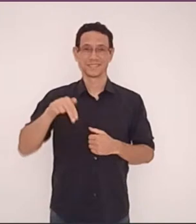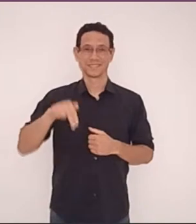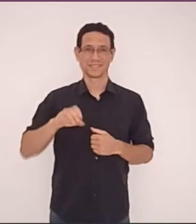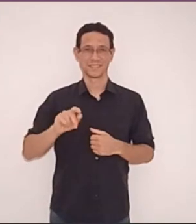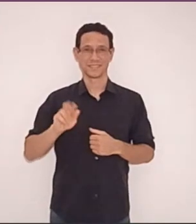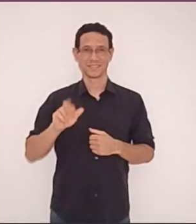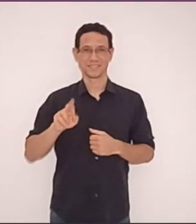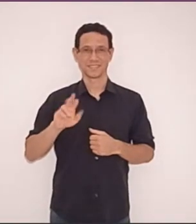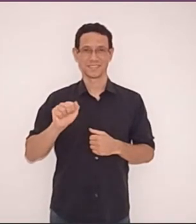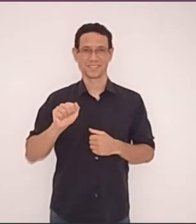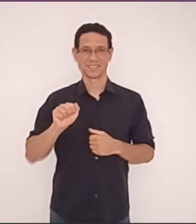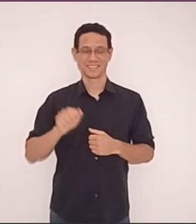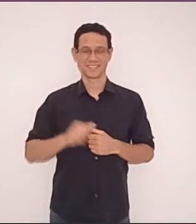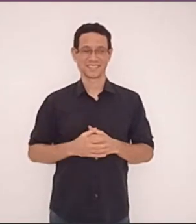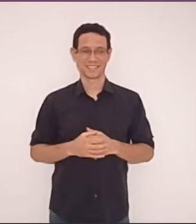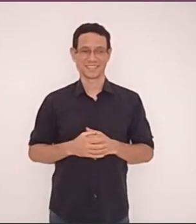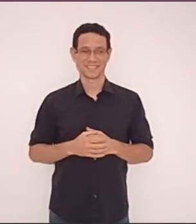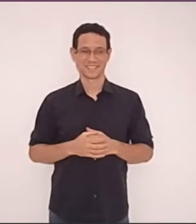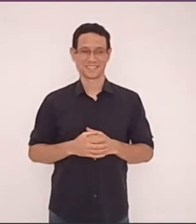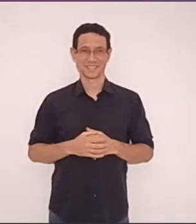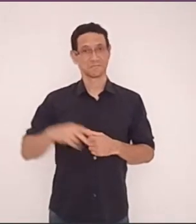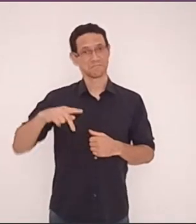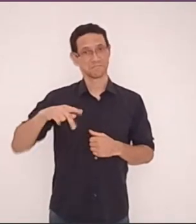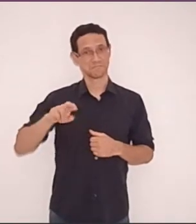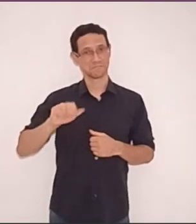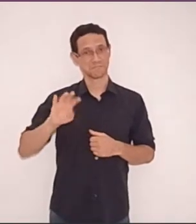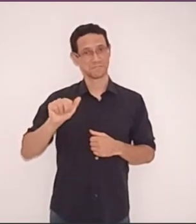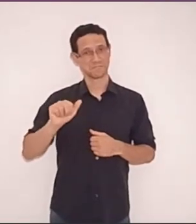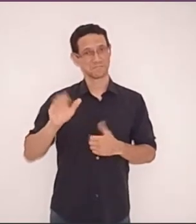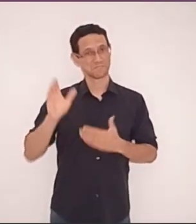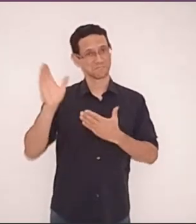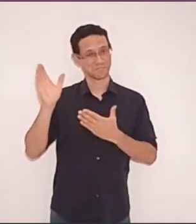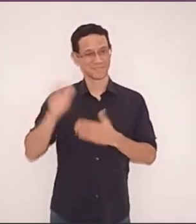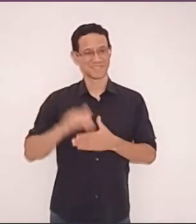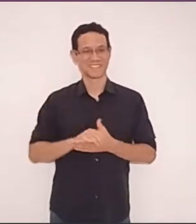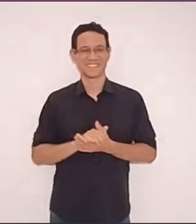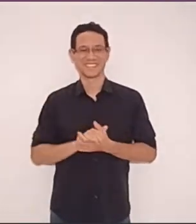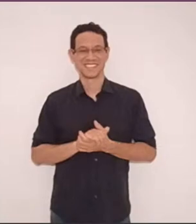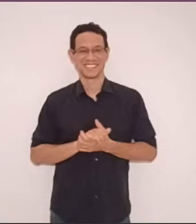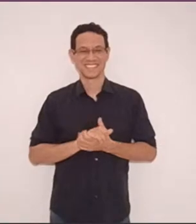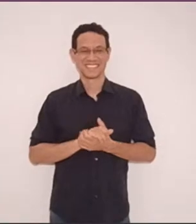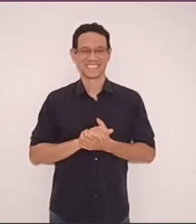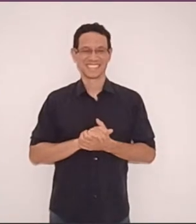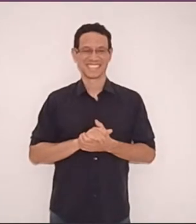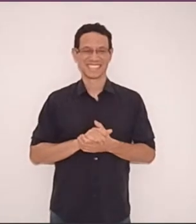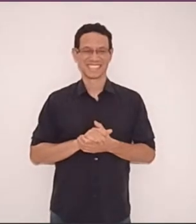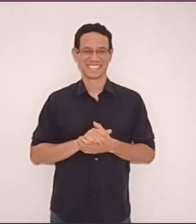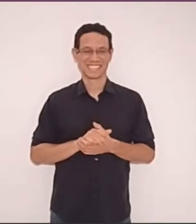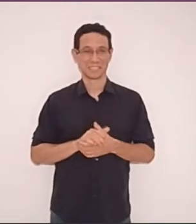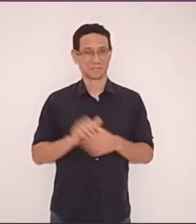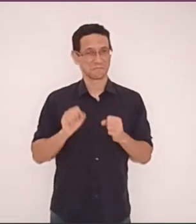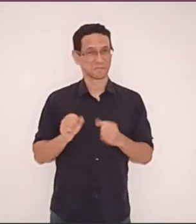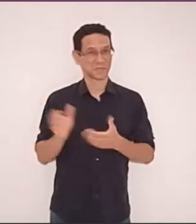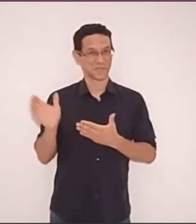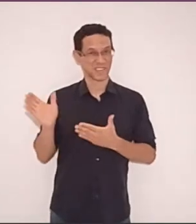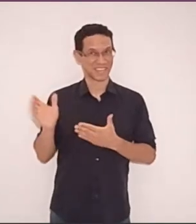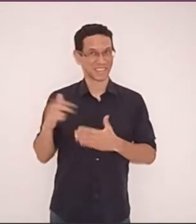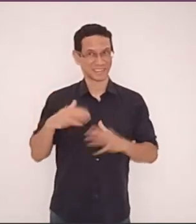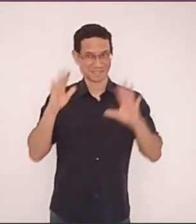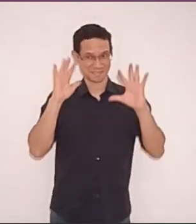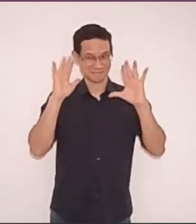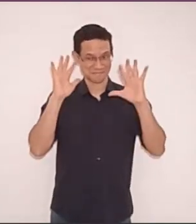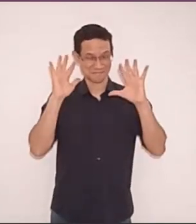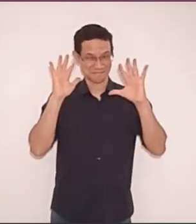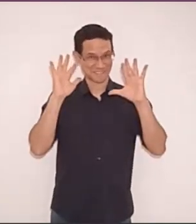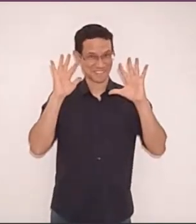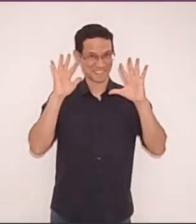Nogueira a cor preta e pode ser que proteção daqui